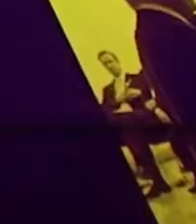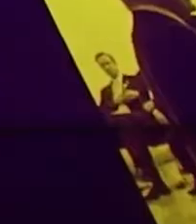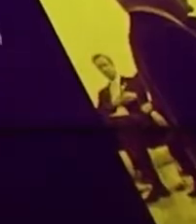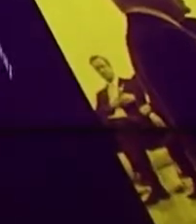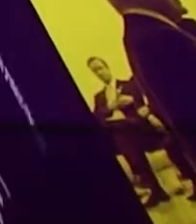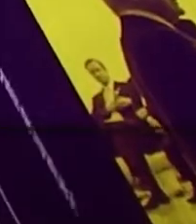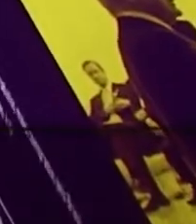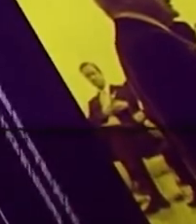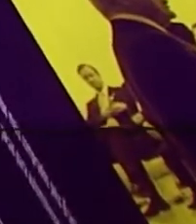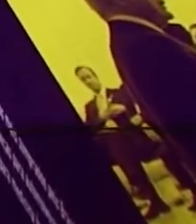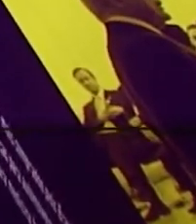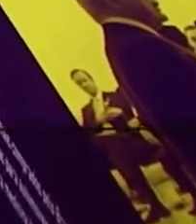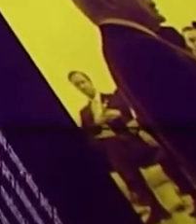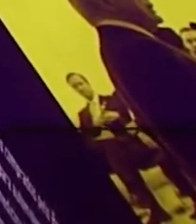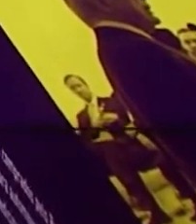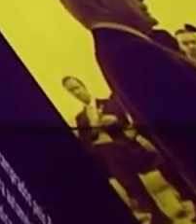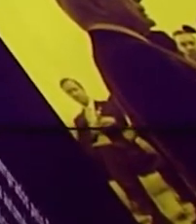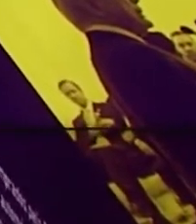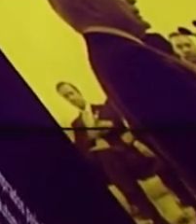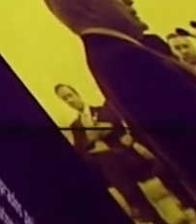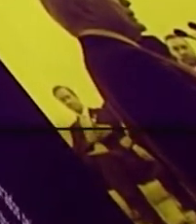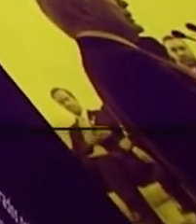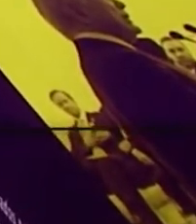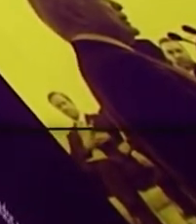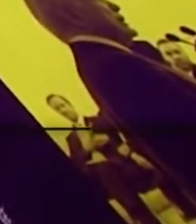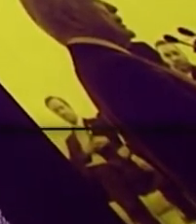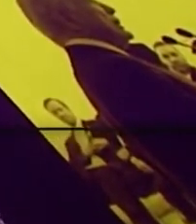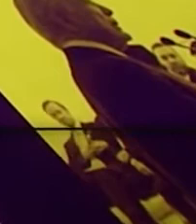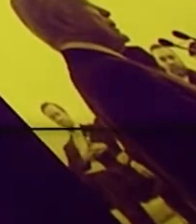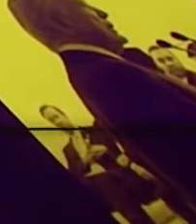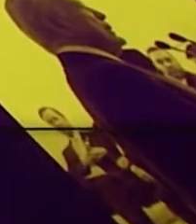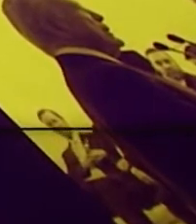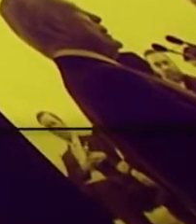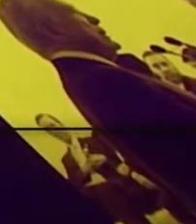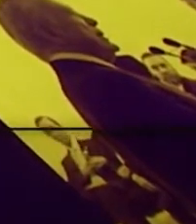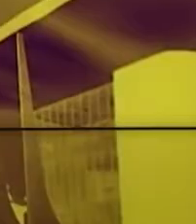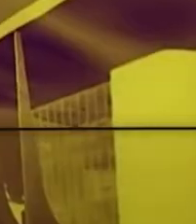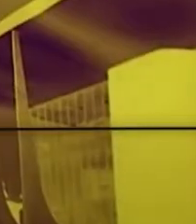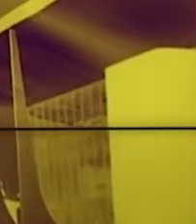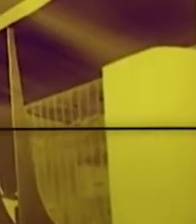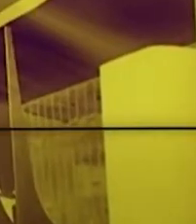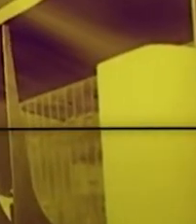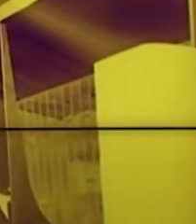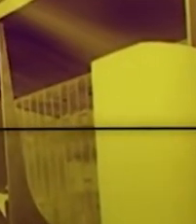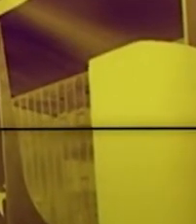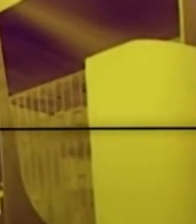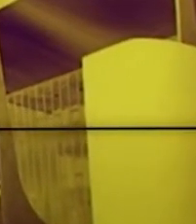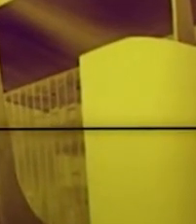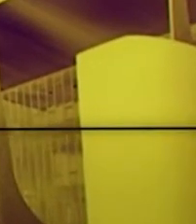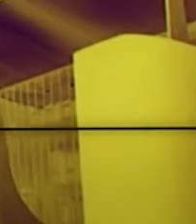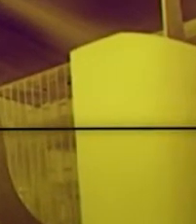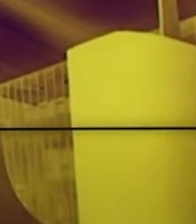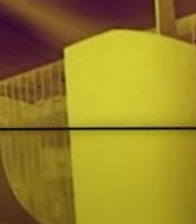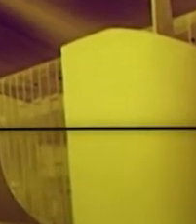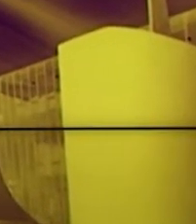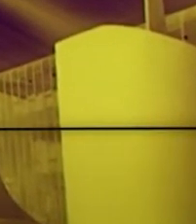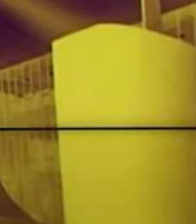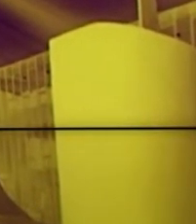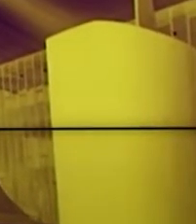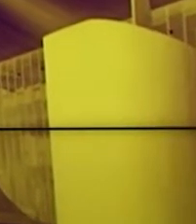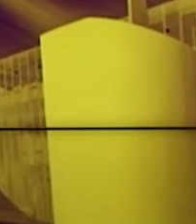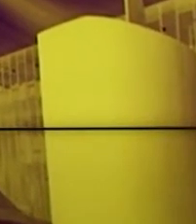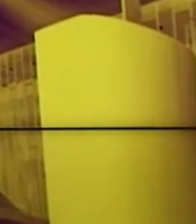você acompanhou ao vivo direto do palácio do planalto o lançamento dos cidades inovadoras o programa vai financiar atividades de inovação